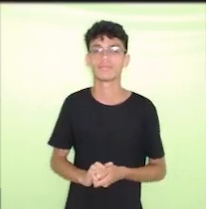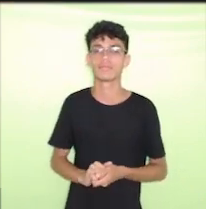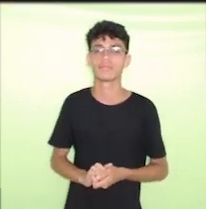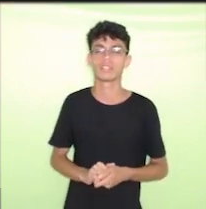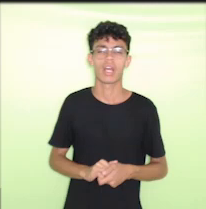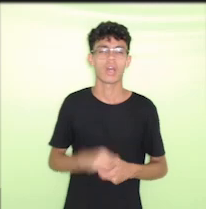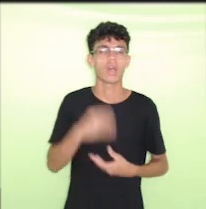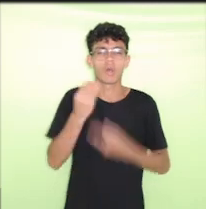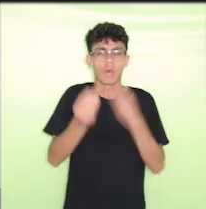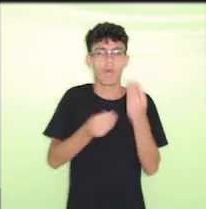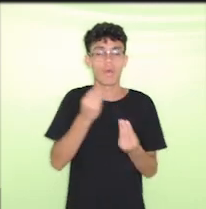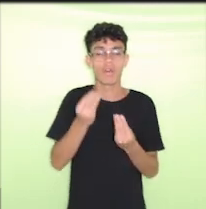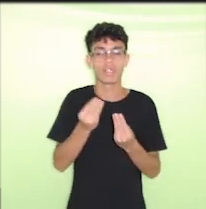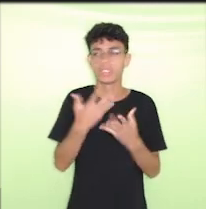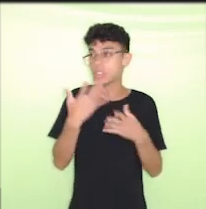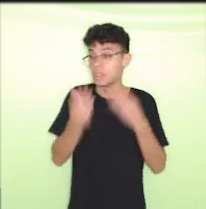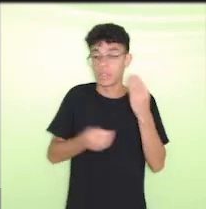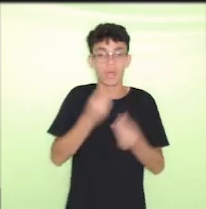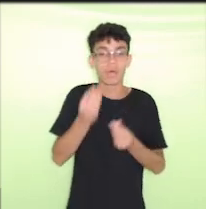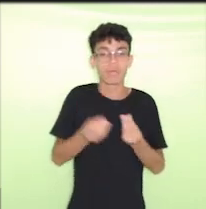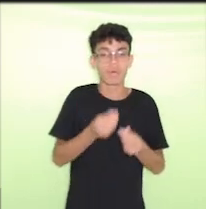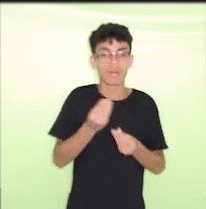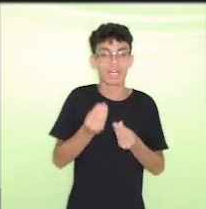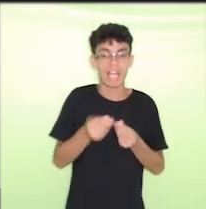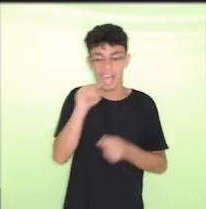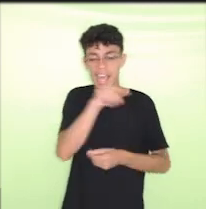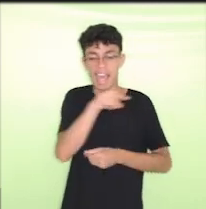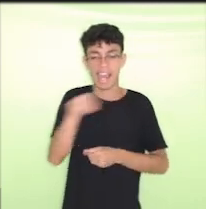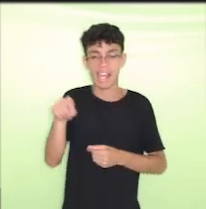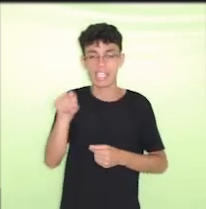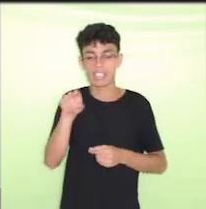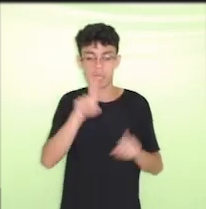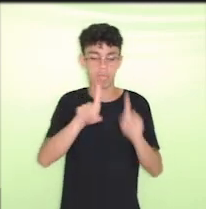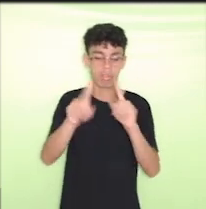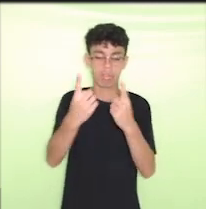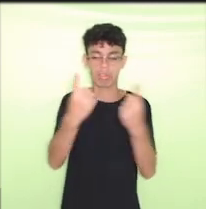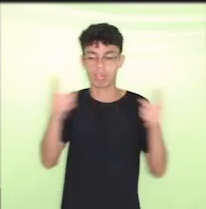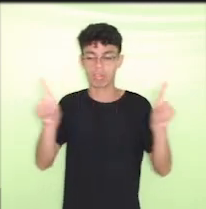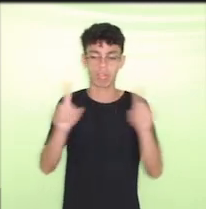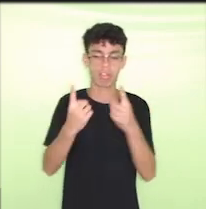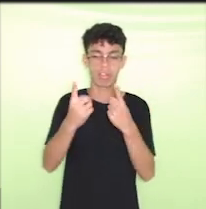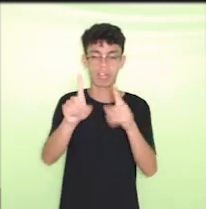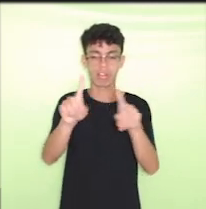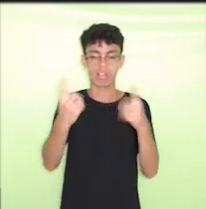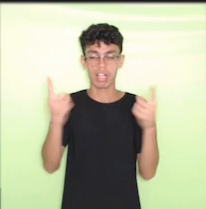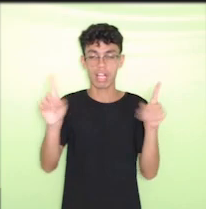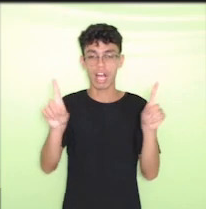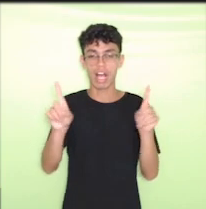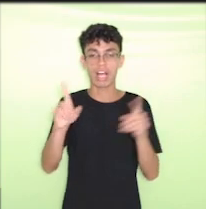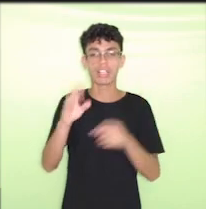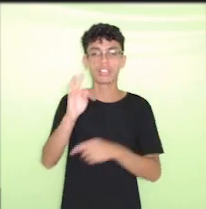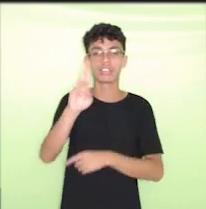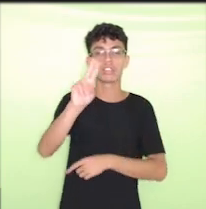Não é possível. Não é possível. Elas oscilam, estão oscilando.